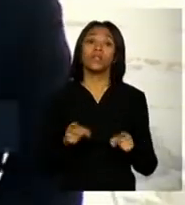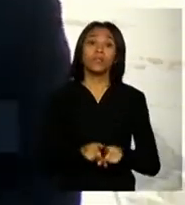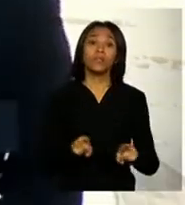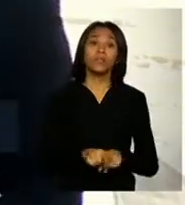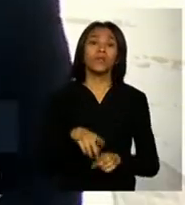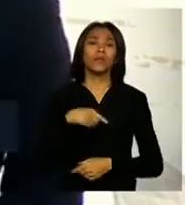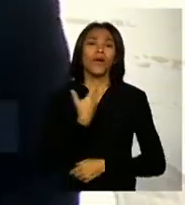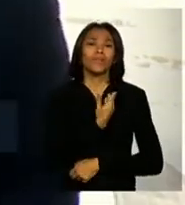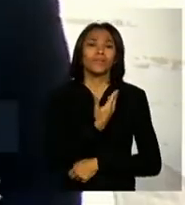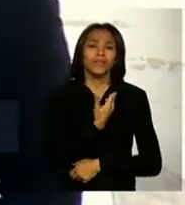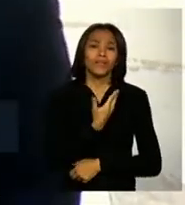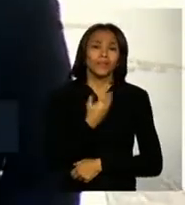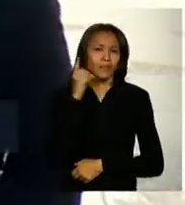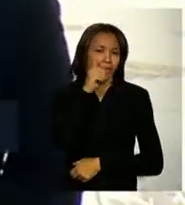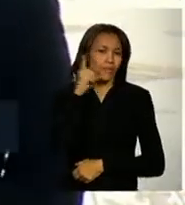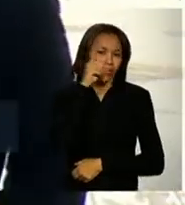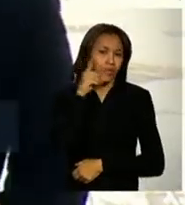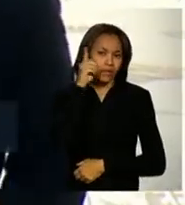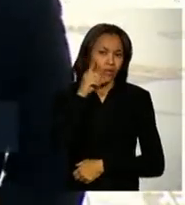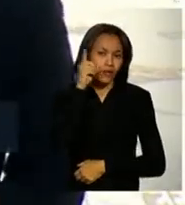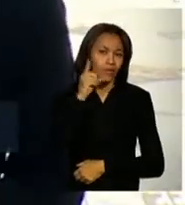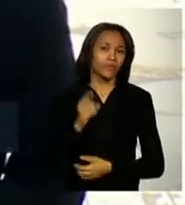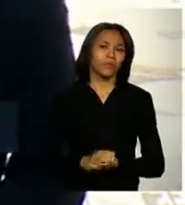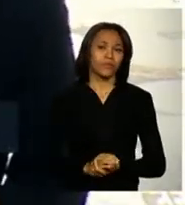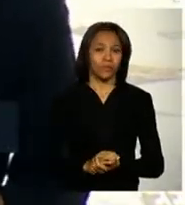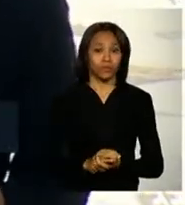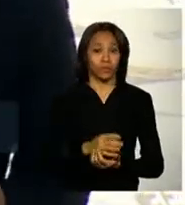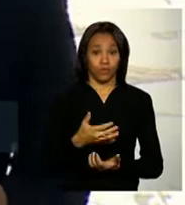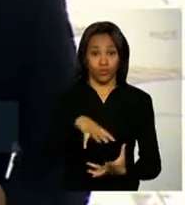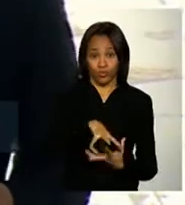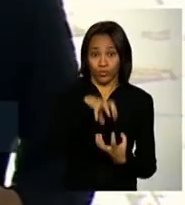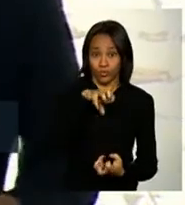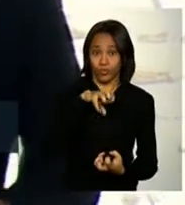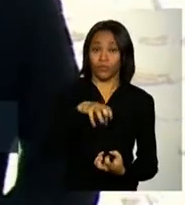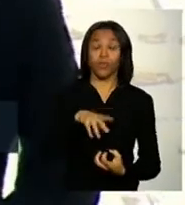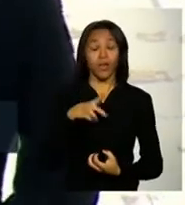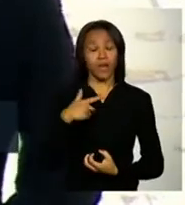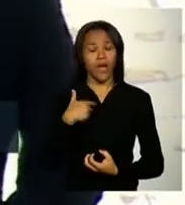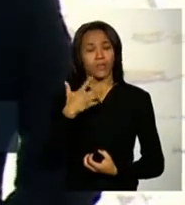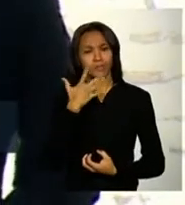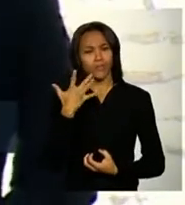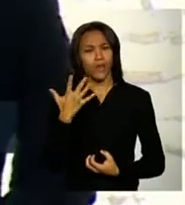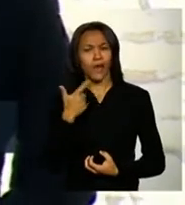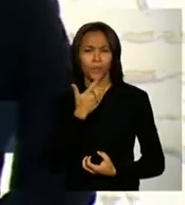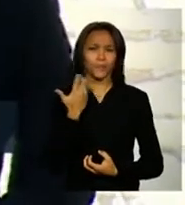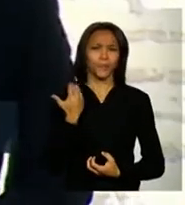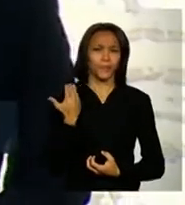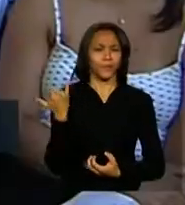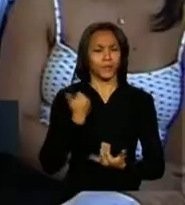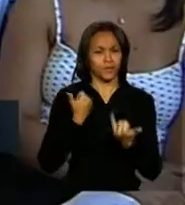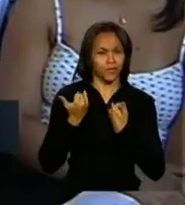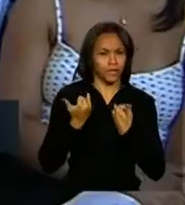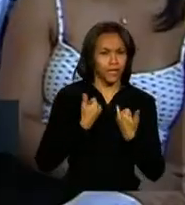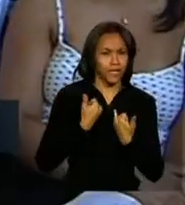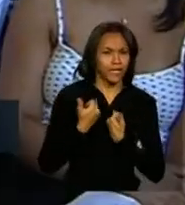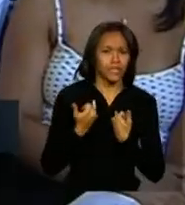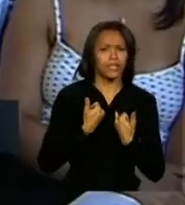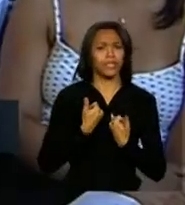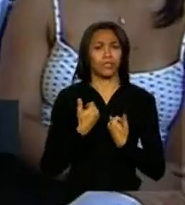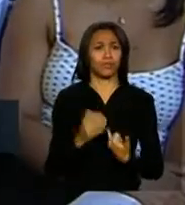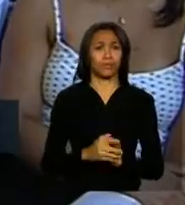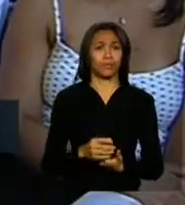querido deputado Ricardo Quirino do Idoso eu ouvi esses dias da ministra